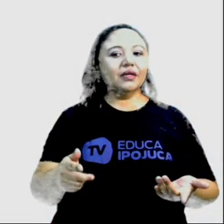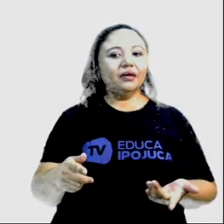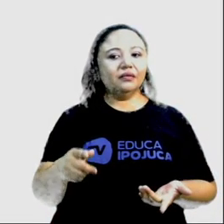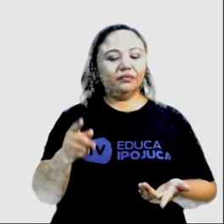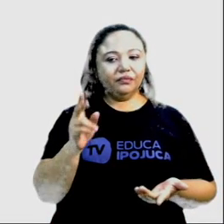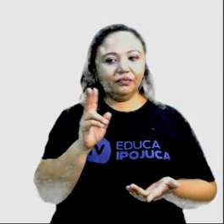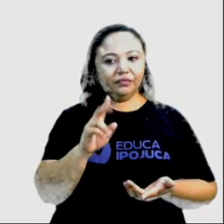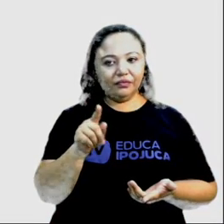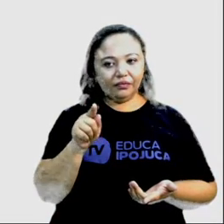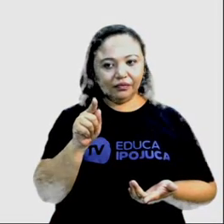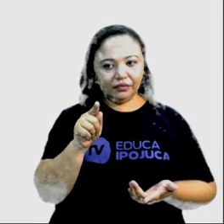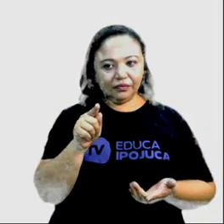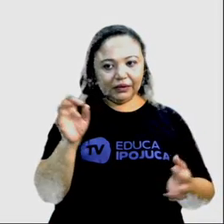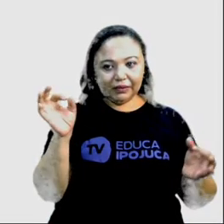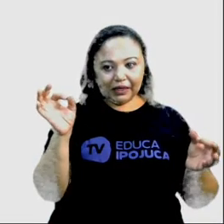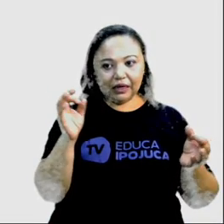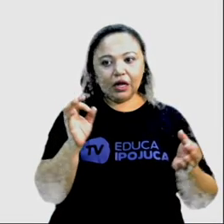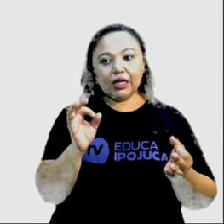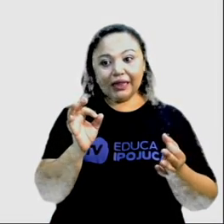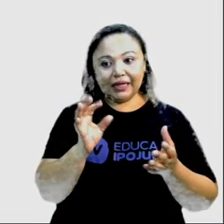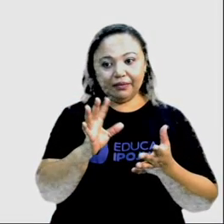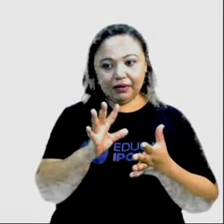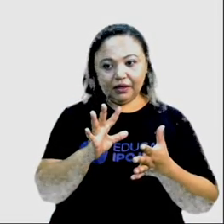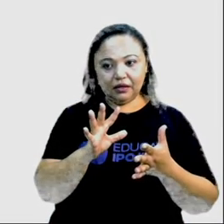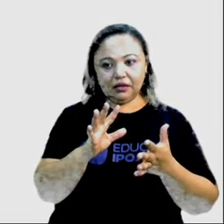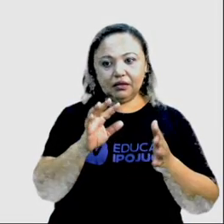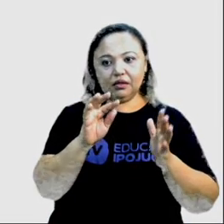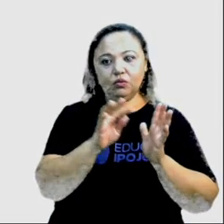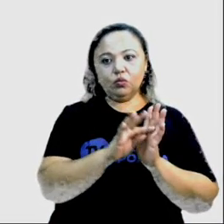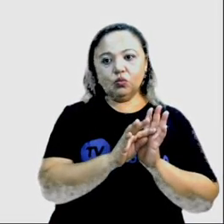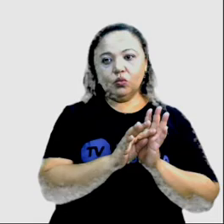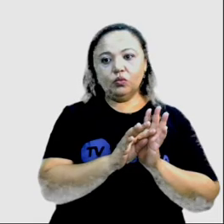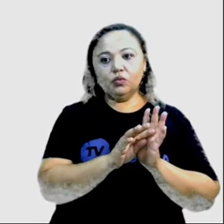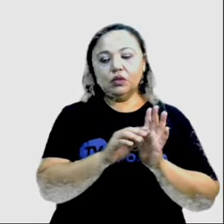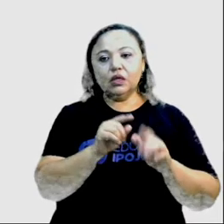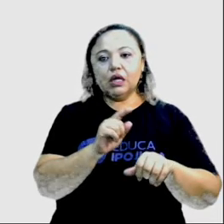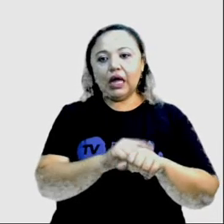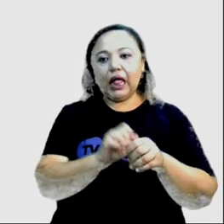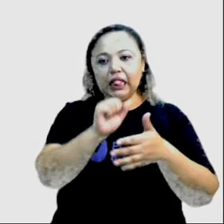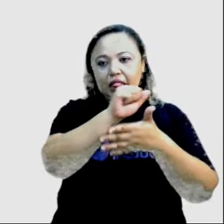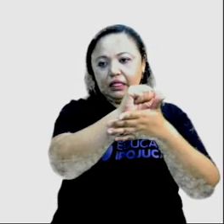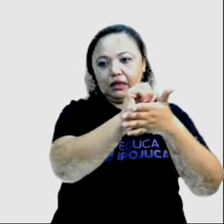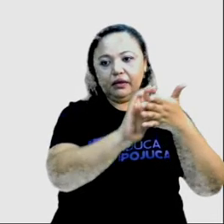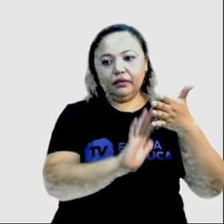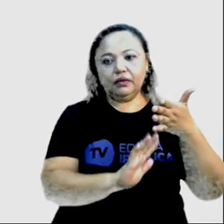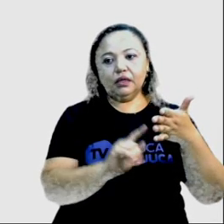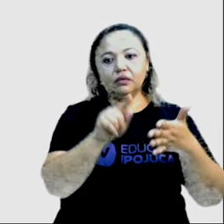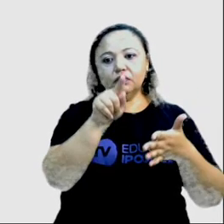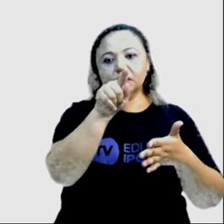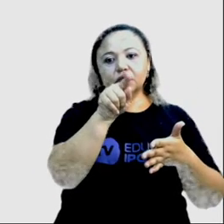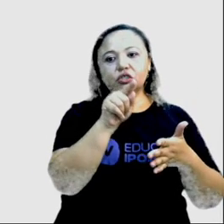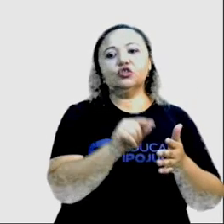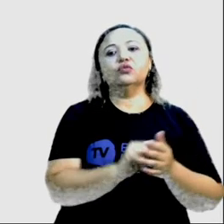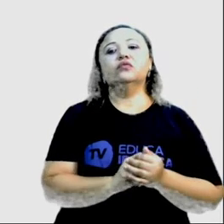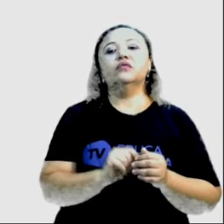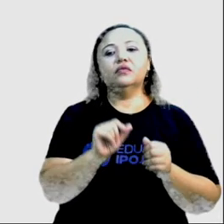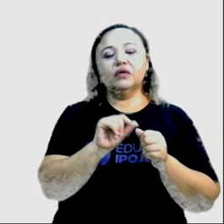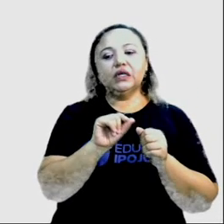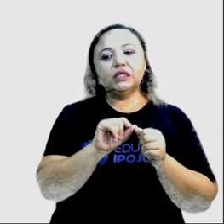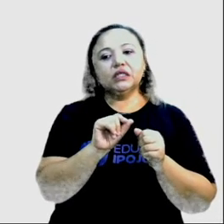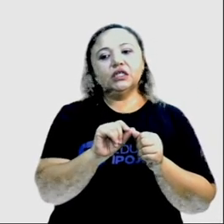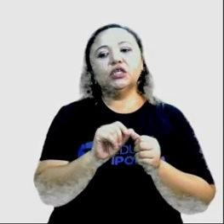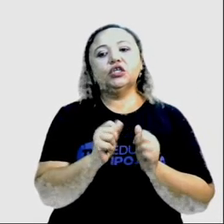iniciar, para terminar a nossa aula, né, temos aí a hora da atividade. Que vocês, juntamente com o